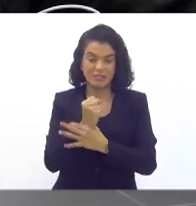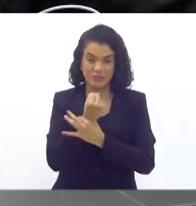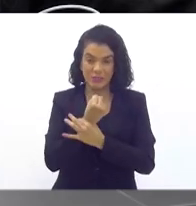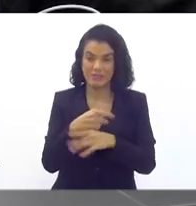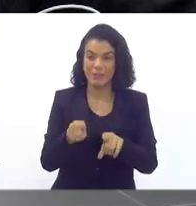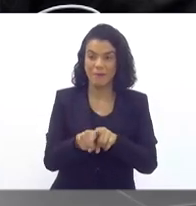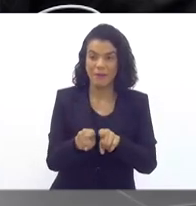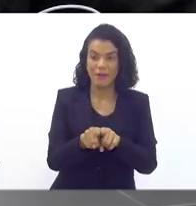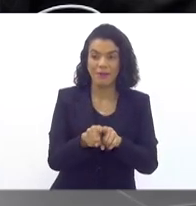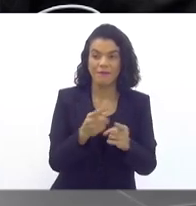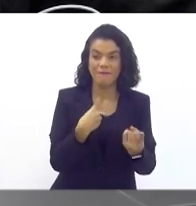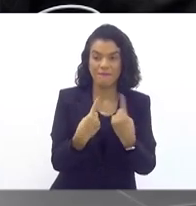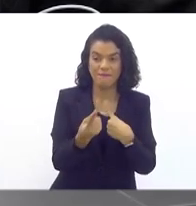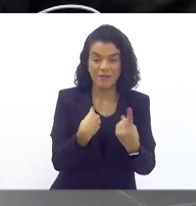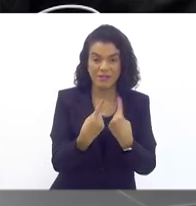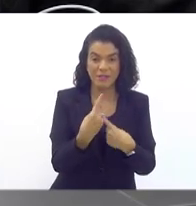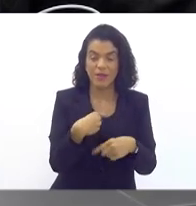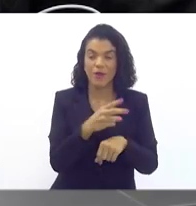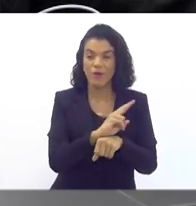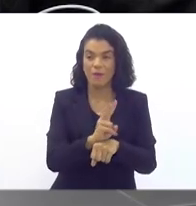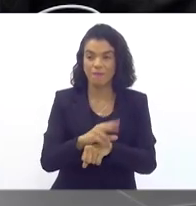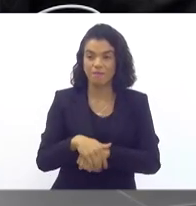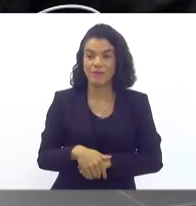rodoviária do Estado do Rio de Janeiro